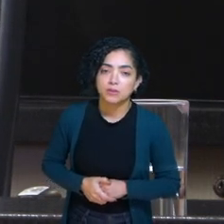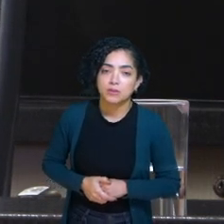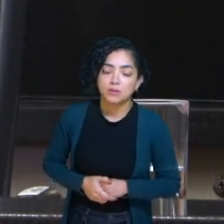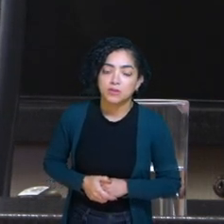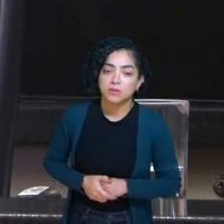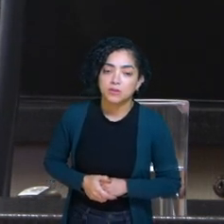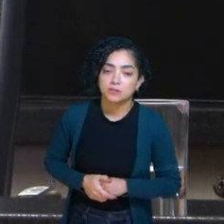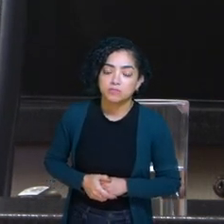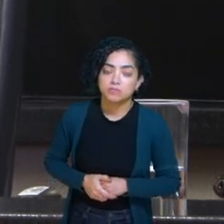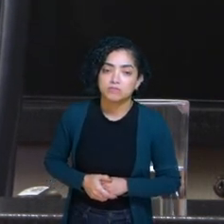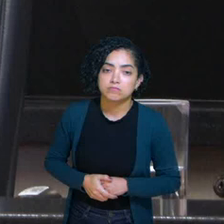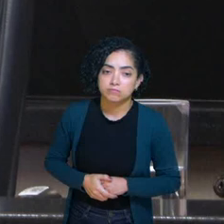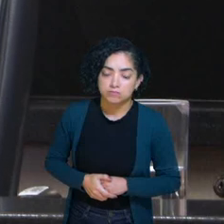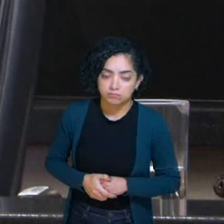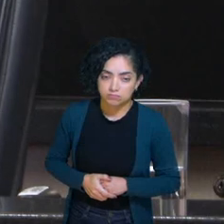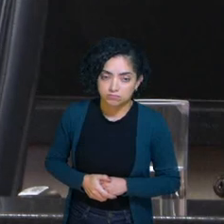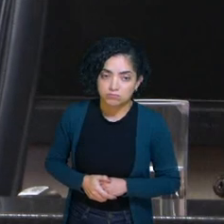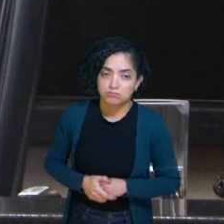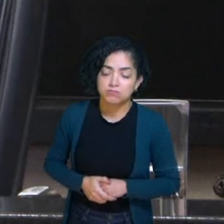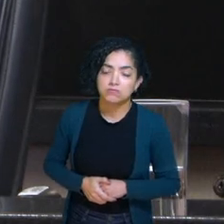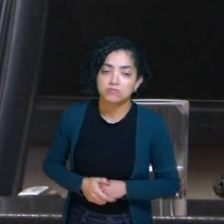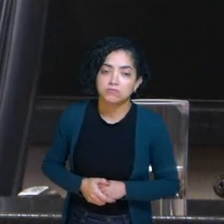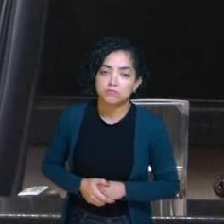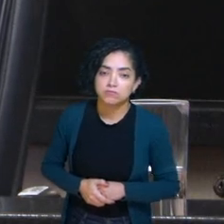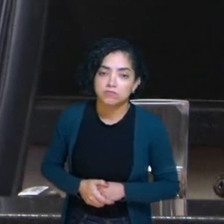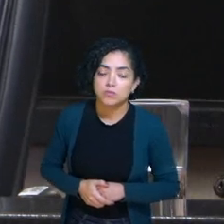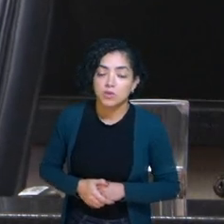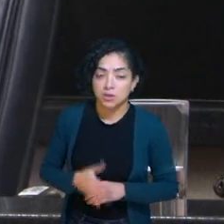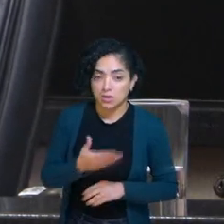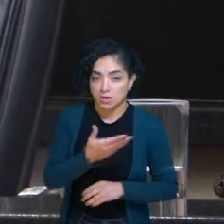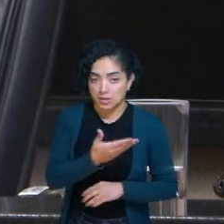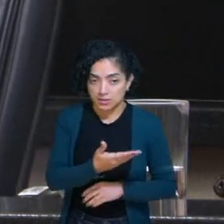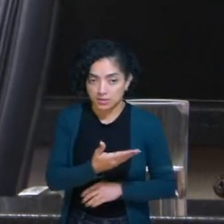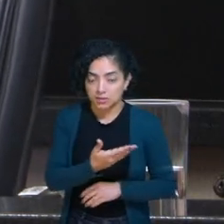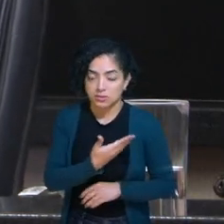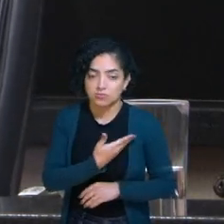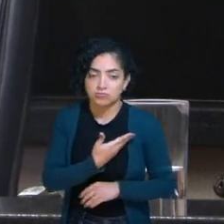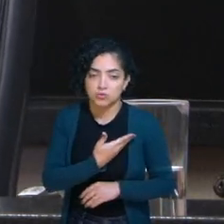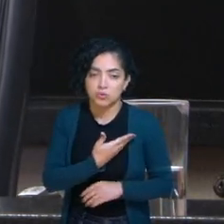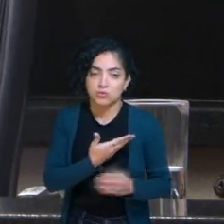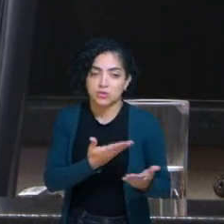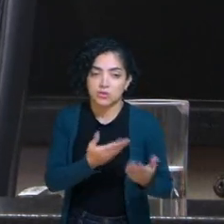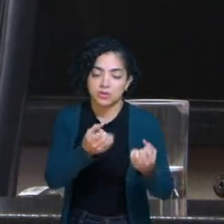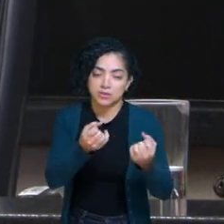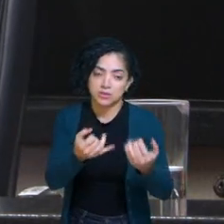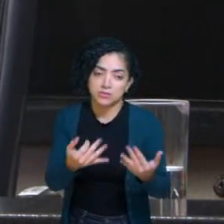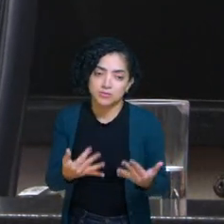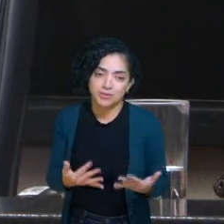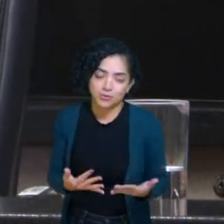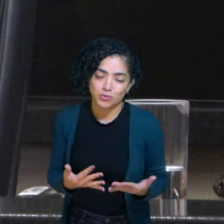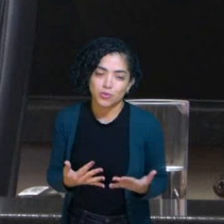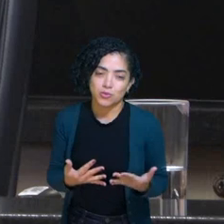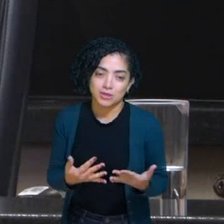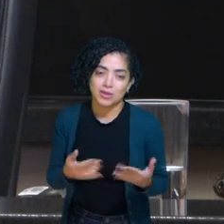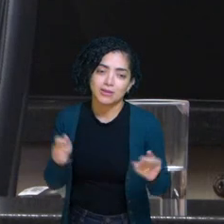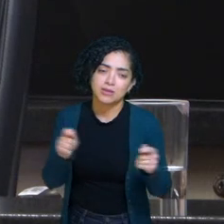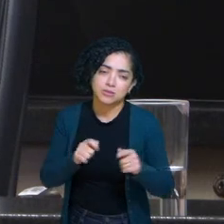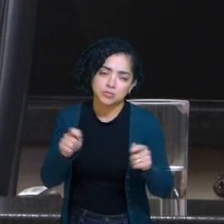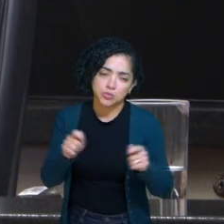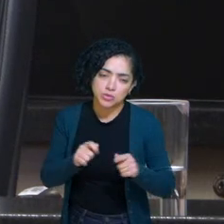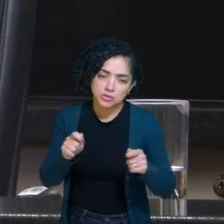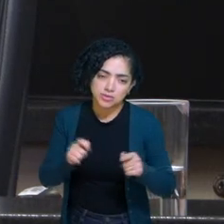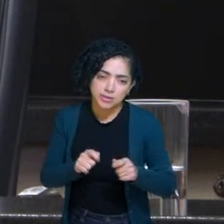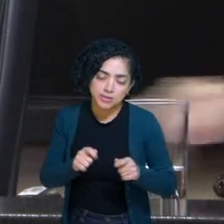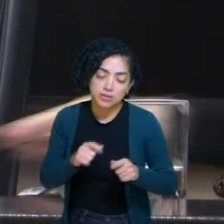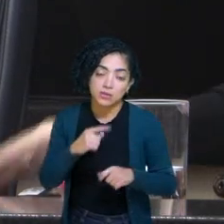que Ah aqui o o o colega né o Romeu falou aí das possibilidades que temos